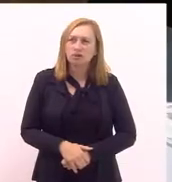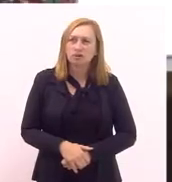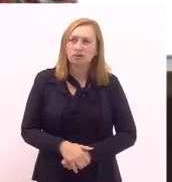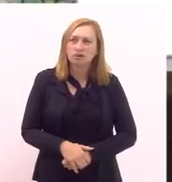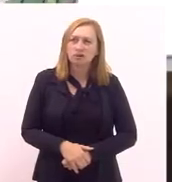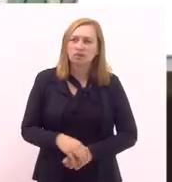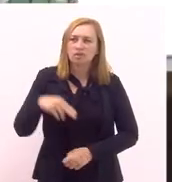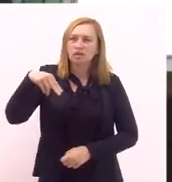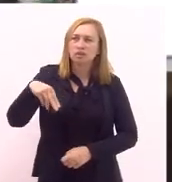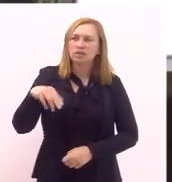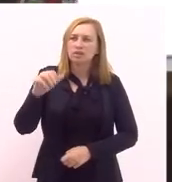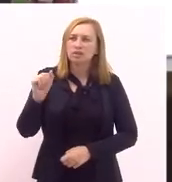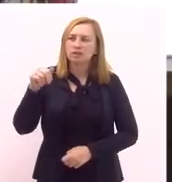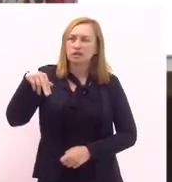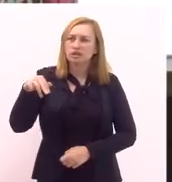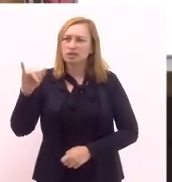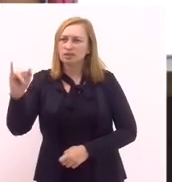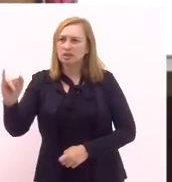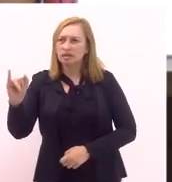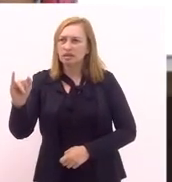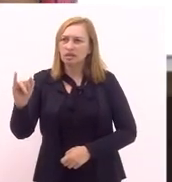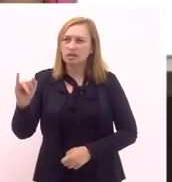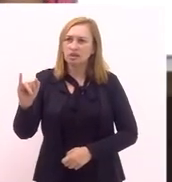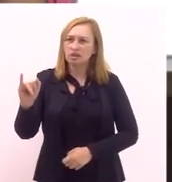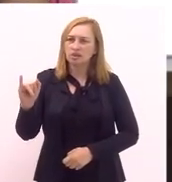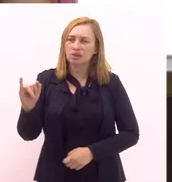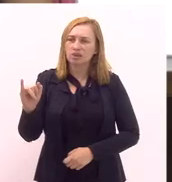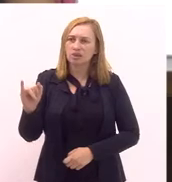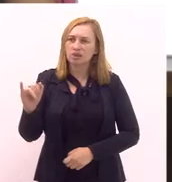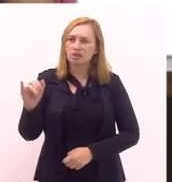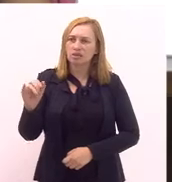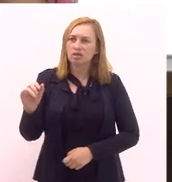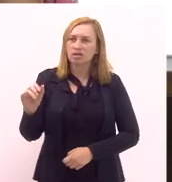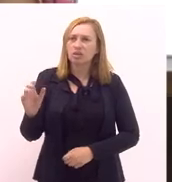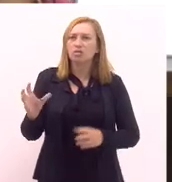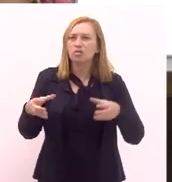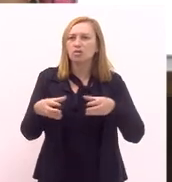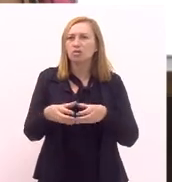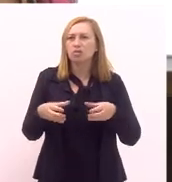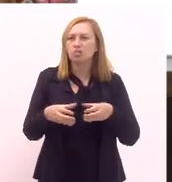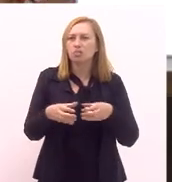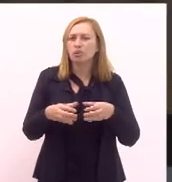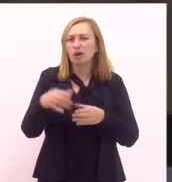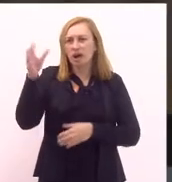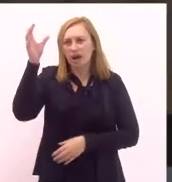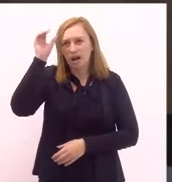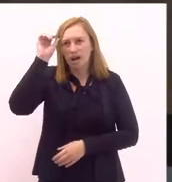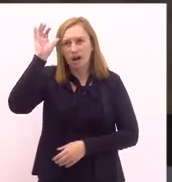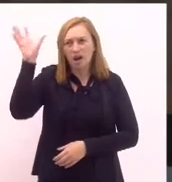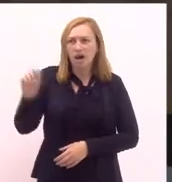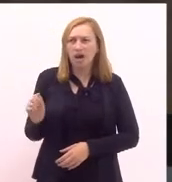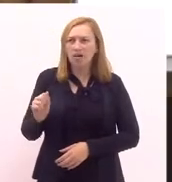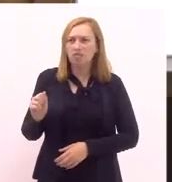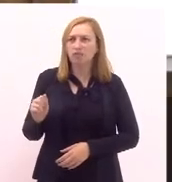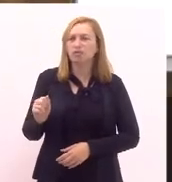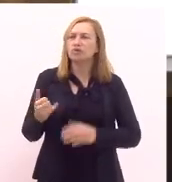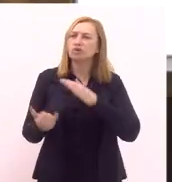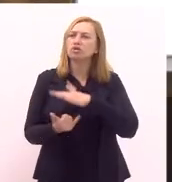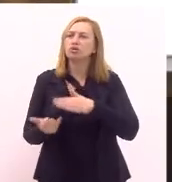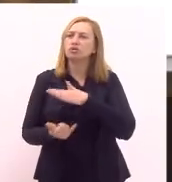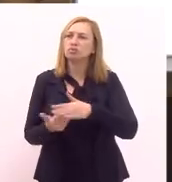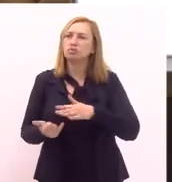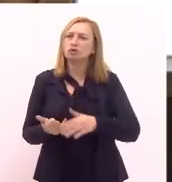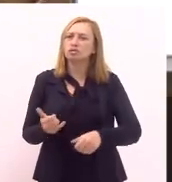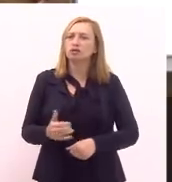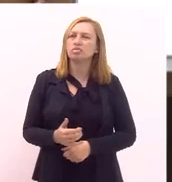o lance Rosa já Azeredo do núcleo afro Instituto tocando em você Márcio madeira